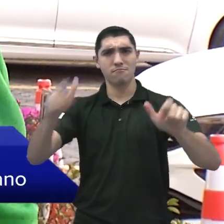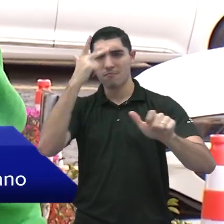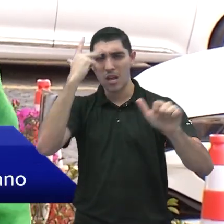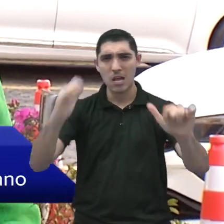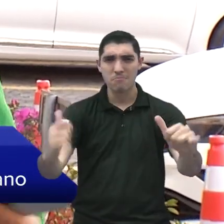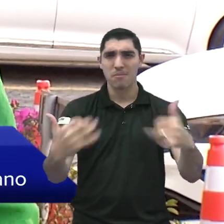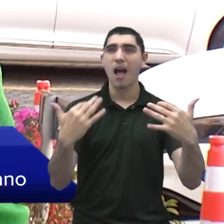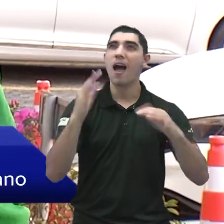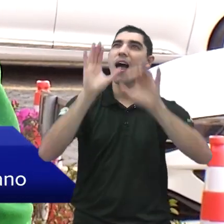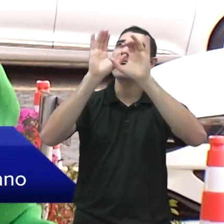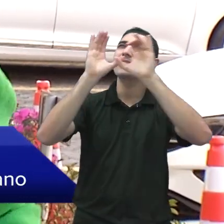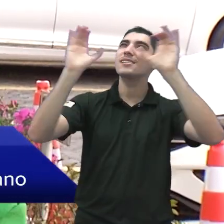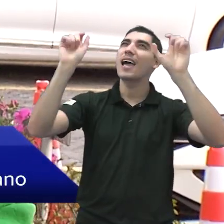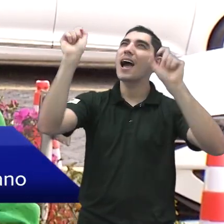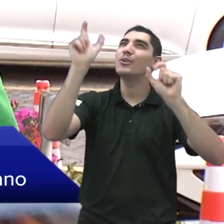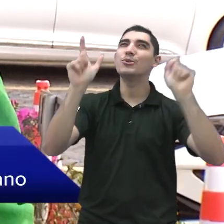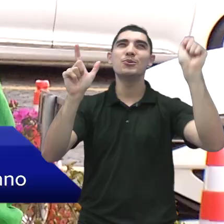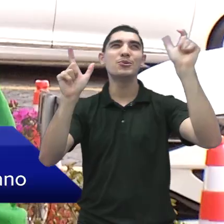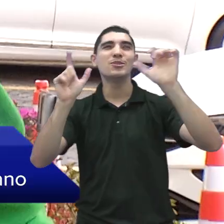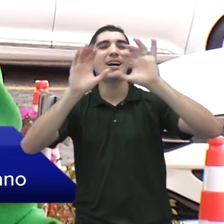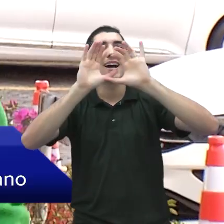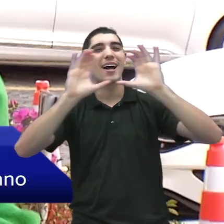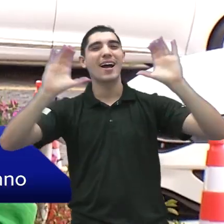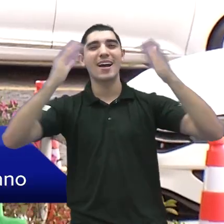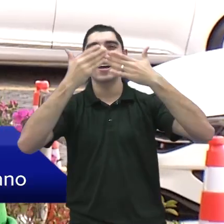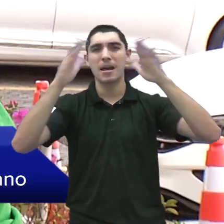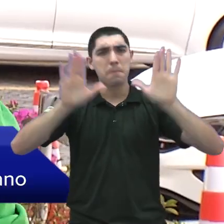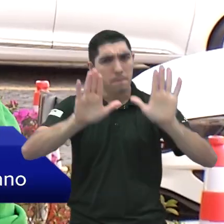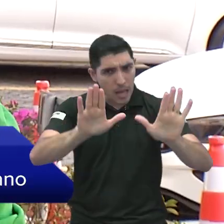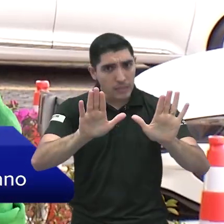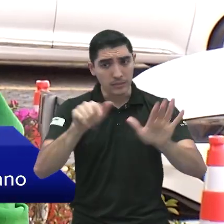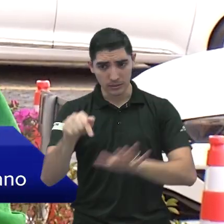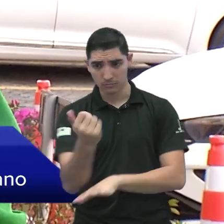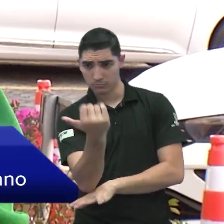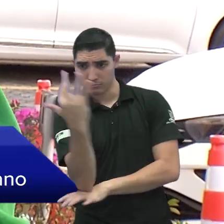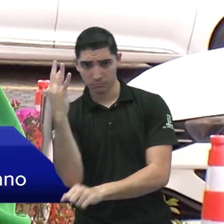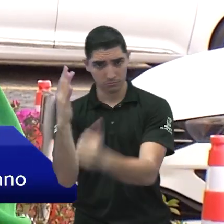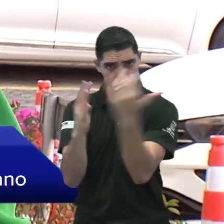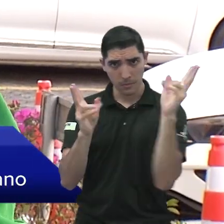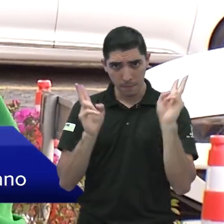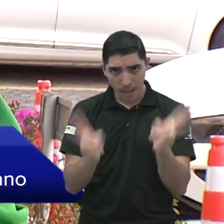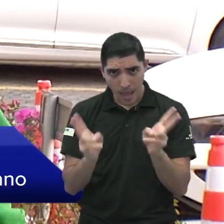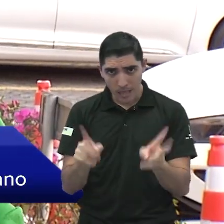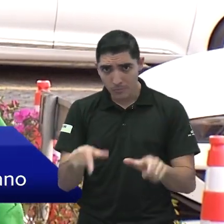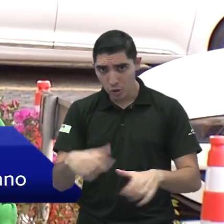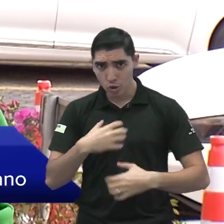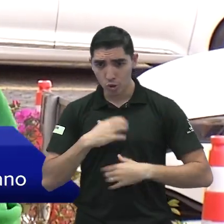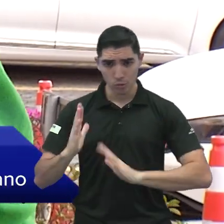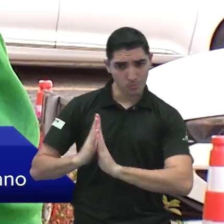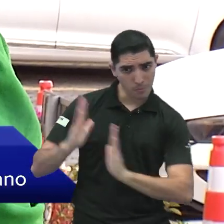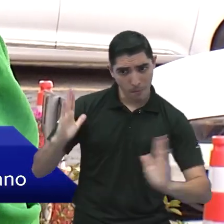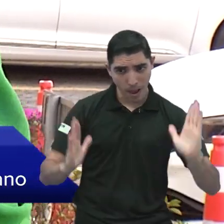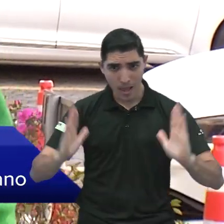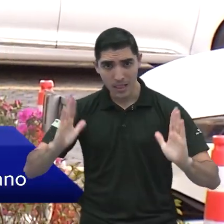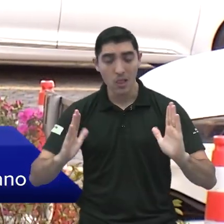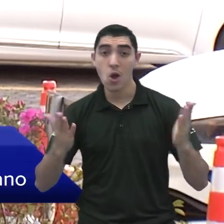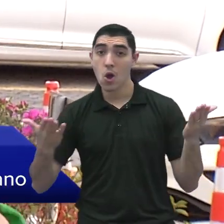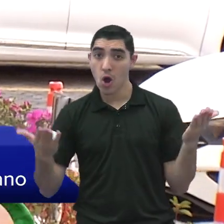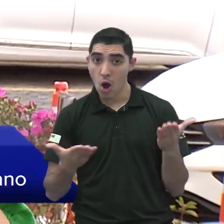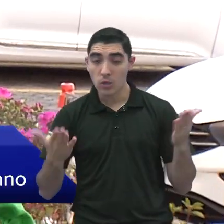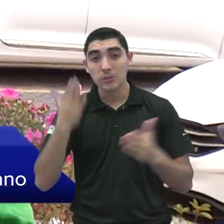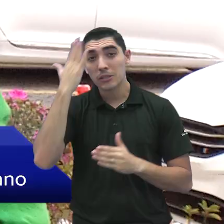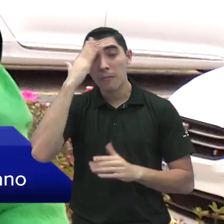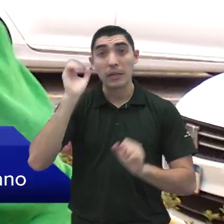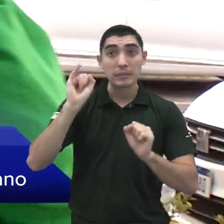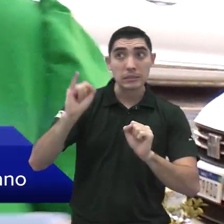aí esperando o céu azul, clima mais ameno. Mas será que a estação vai seguir isso mesmo? Para a gente saber melhor se vai mesmo essa